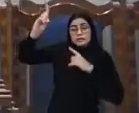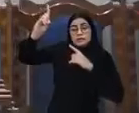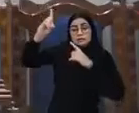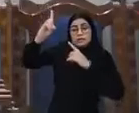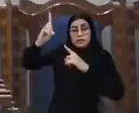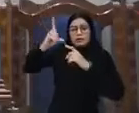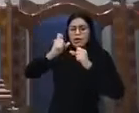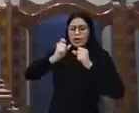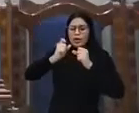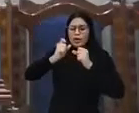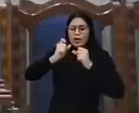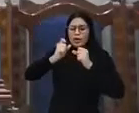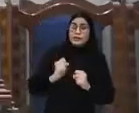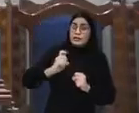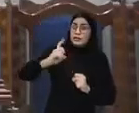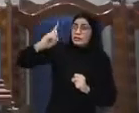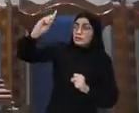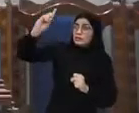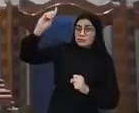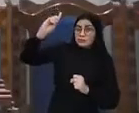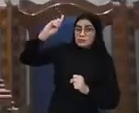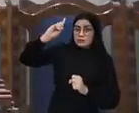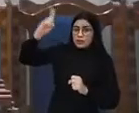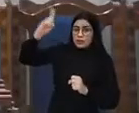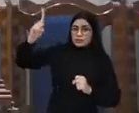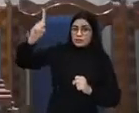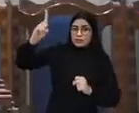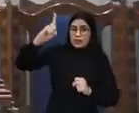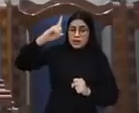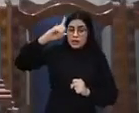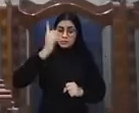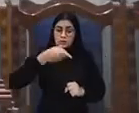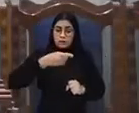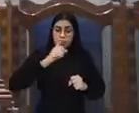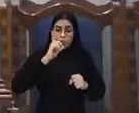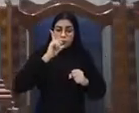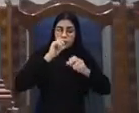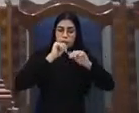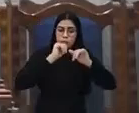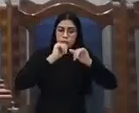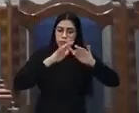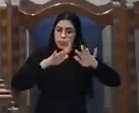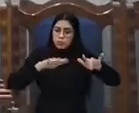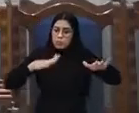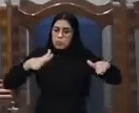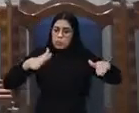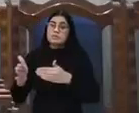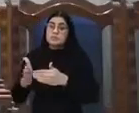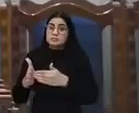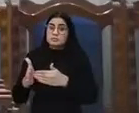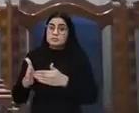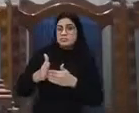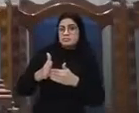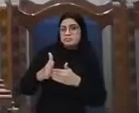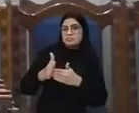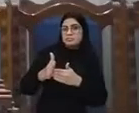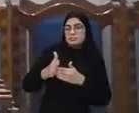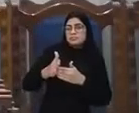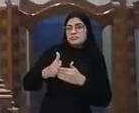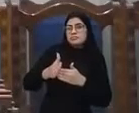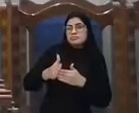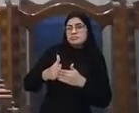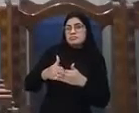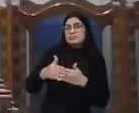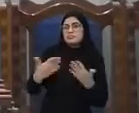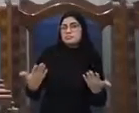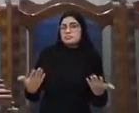poderoso que foi ele que colocou ferrolhos no mar. O mar só vem até ali e volta, porque esse Deus colocou limite